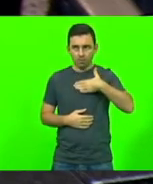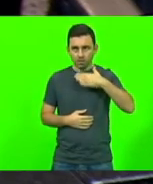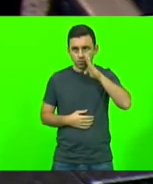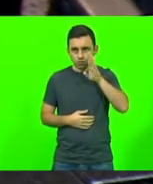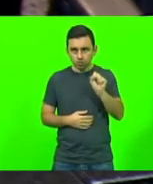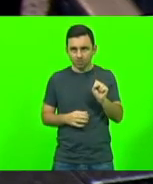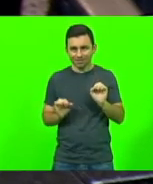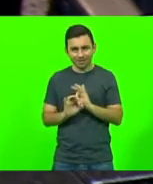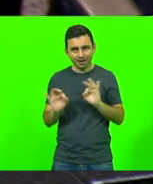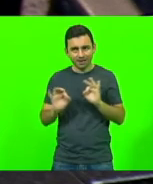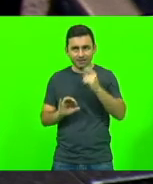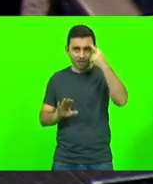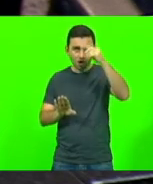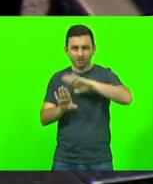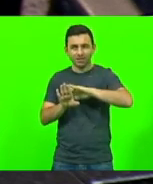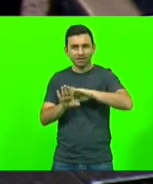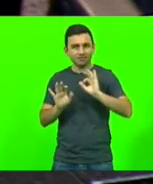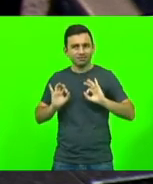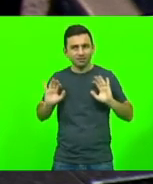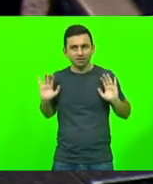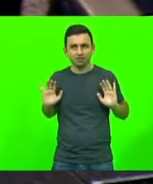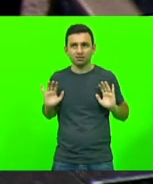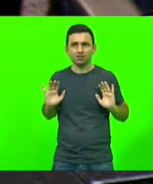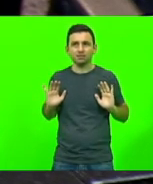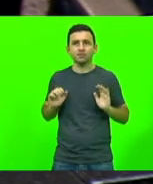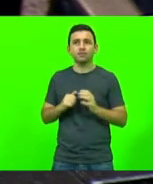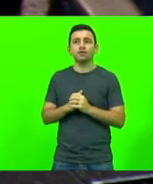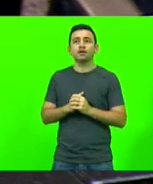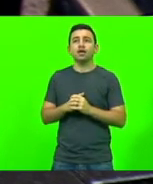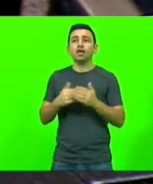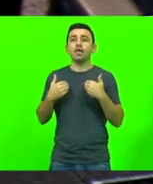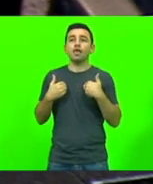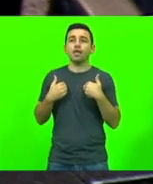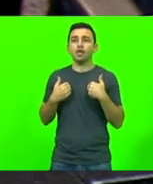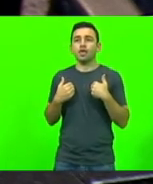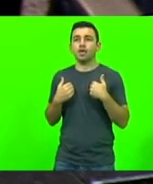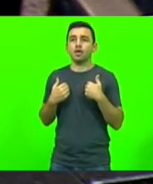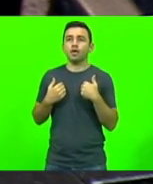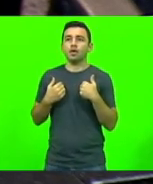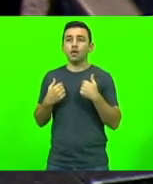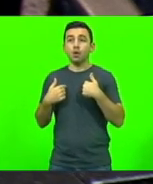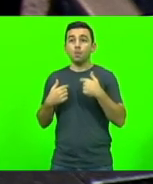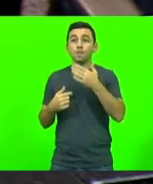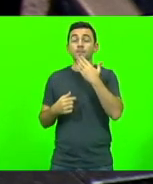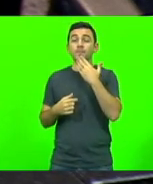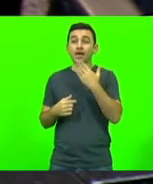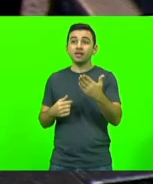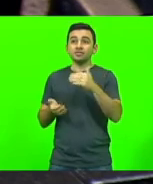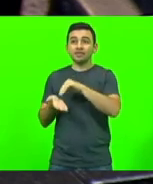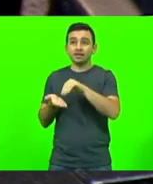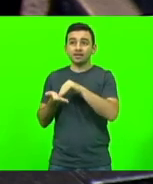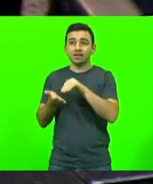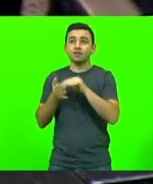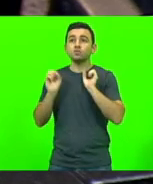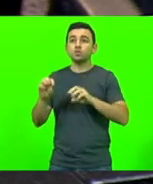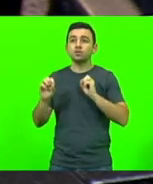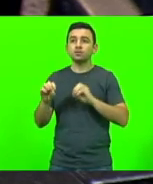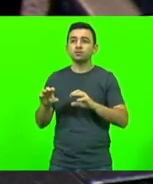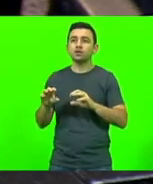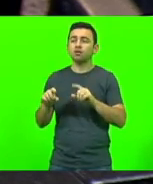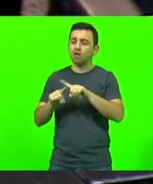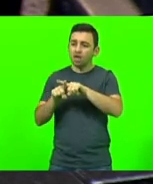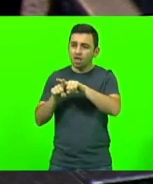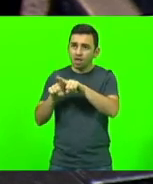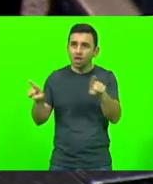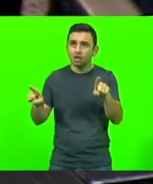um discurso ideológico, eu quero aqui dizer para vocês que o que eu estou pedindo é para que a Secretaria de Educação siga